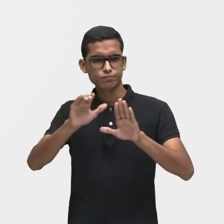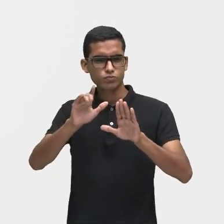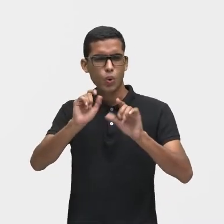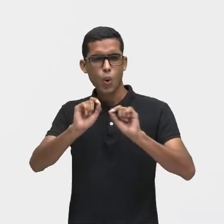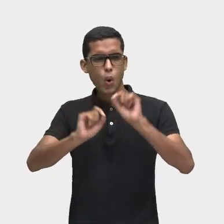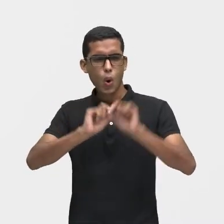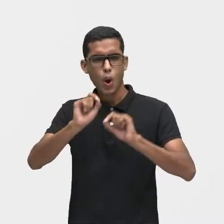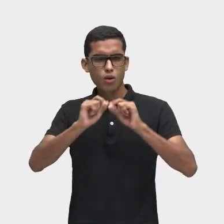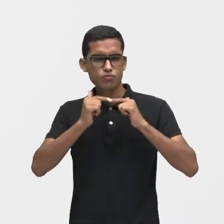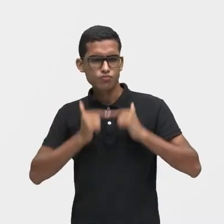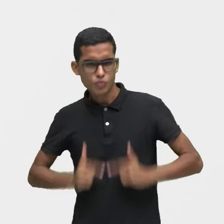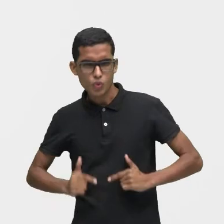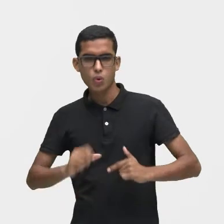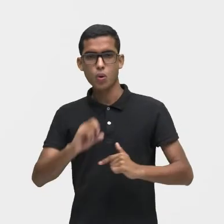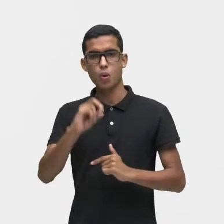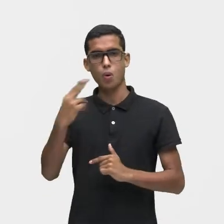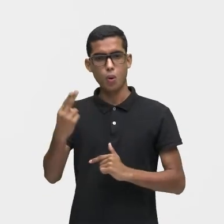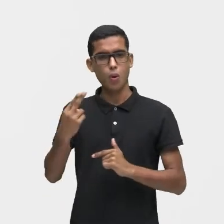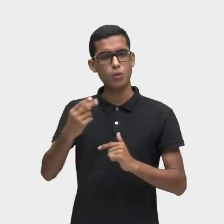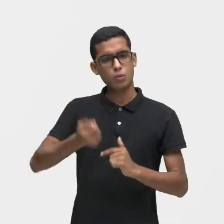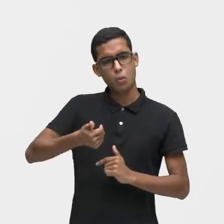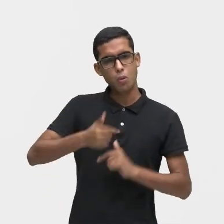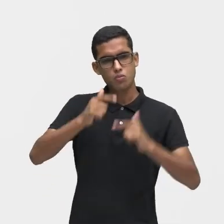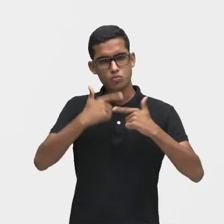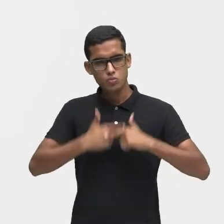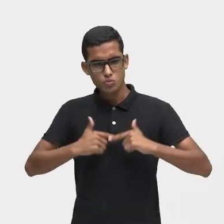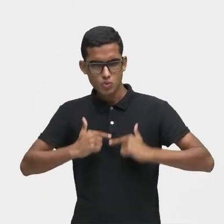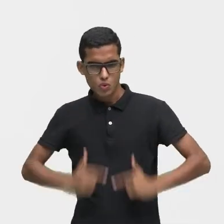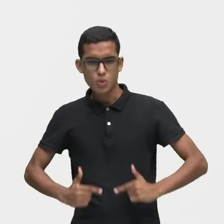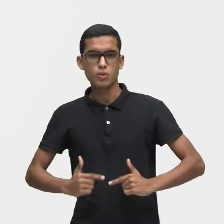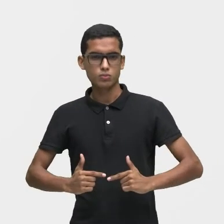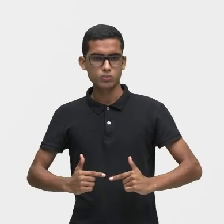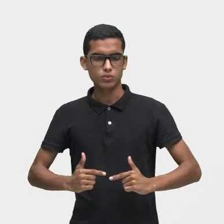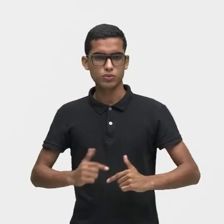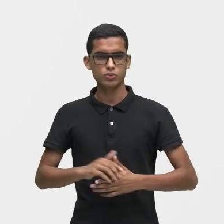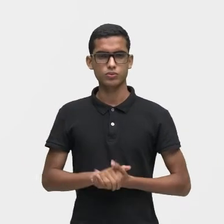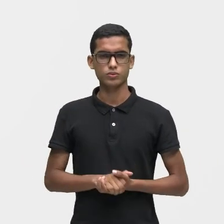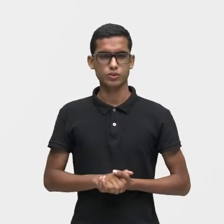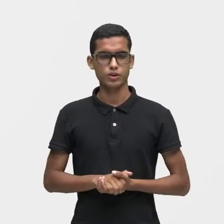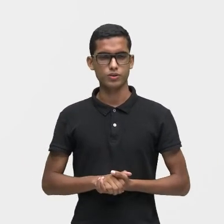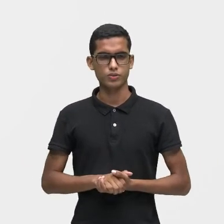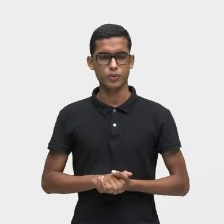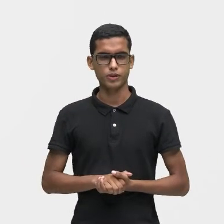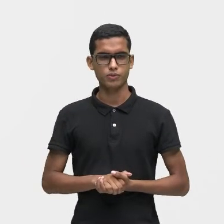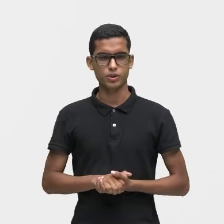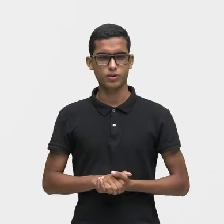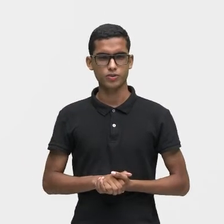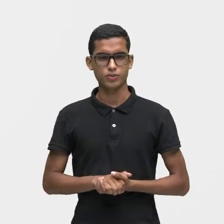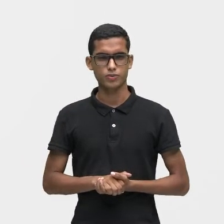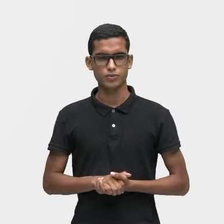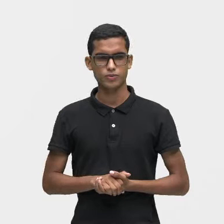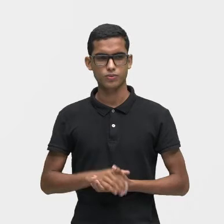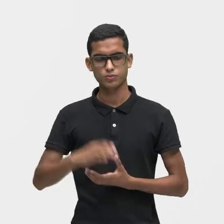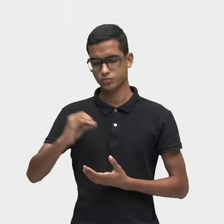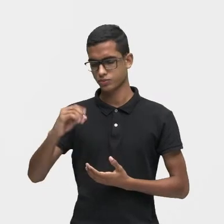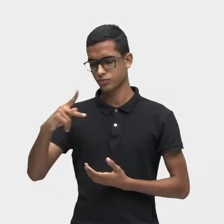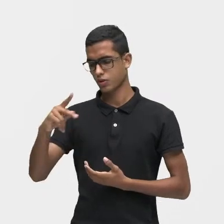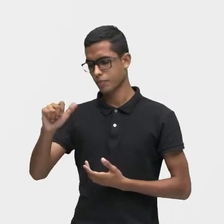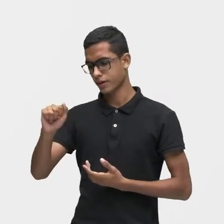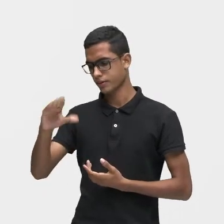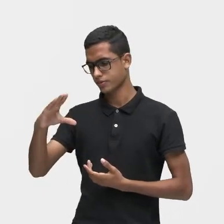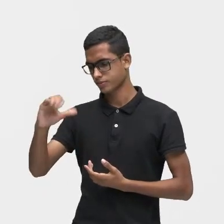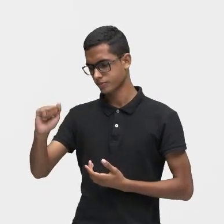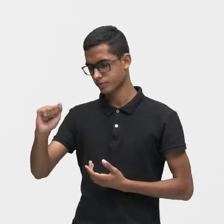opaca. Então, a gente vai ver um exemplo dessa arte aí, certo? Aí você